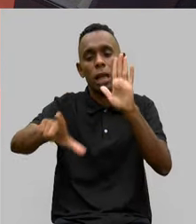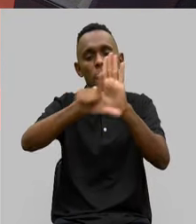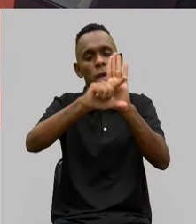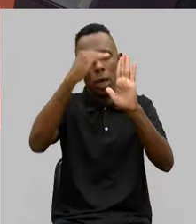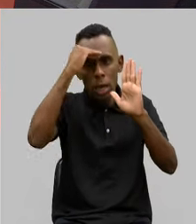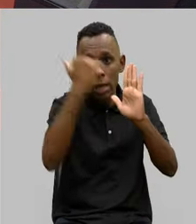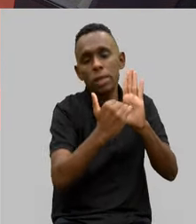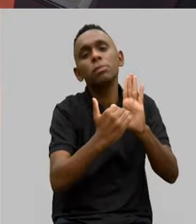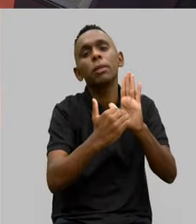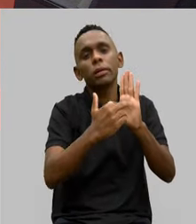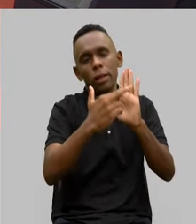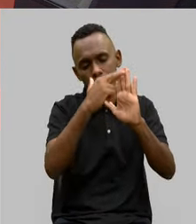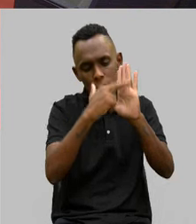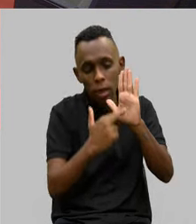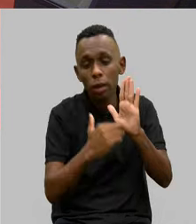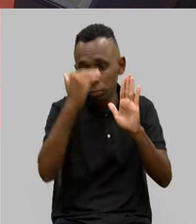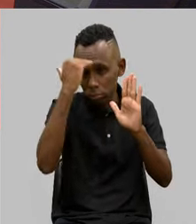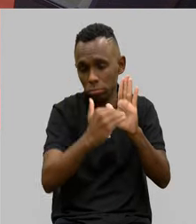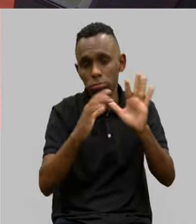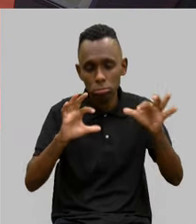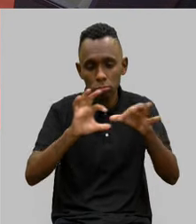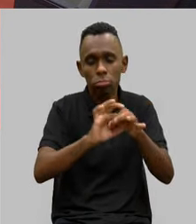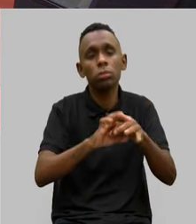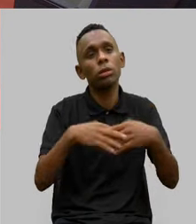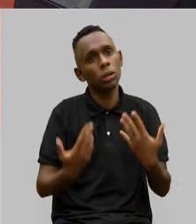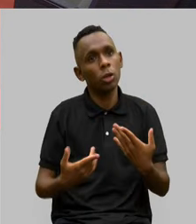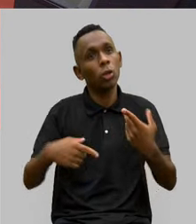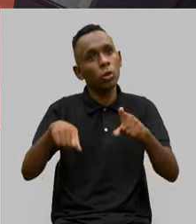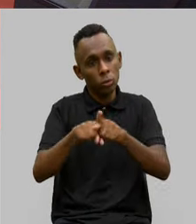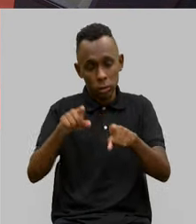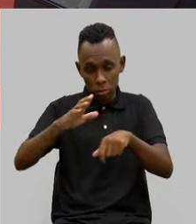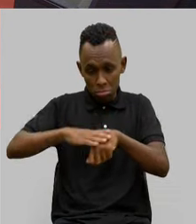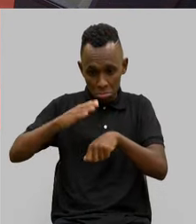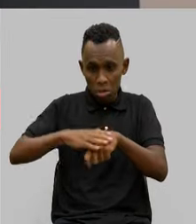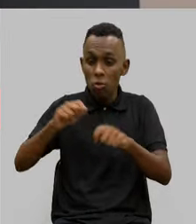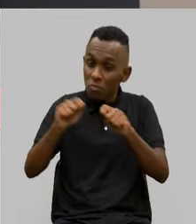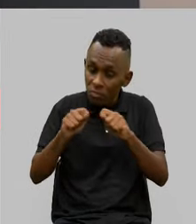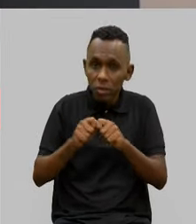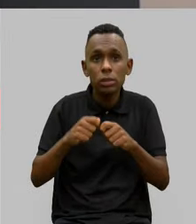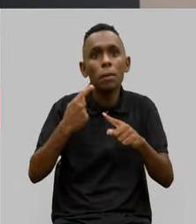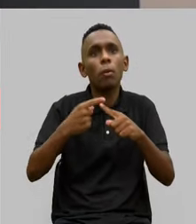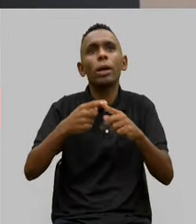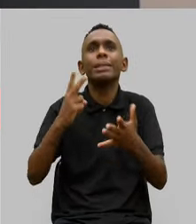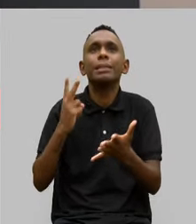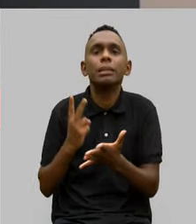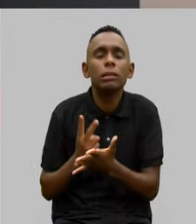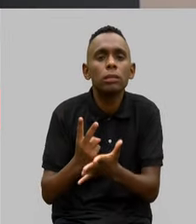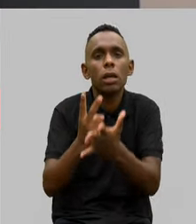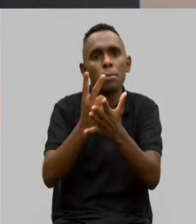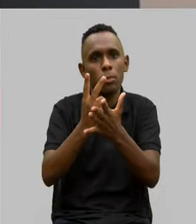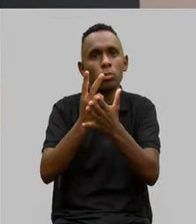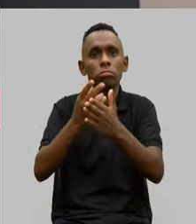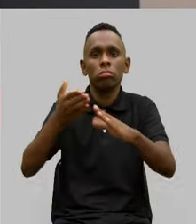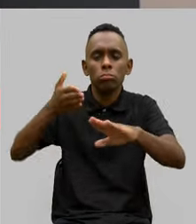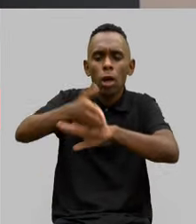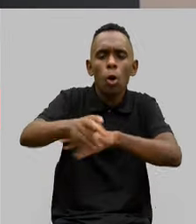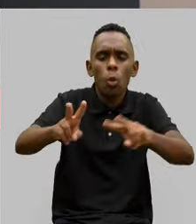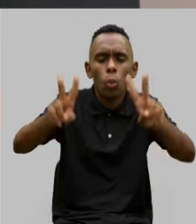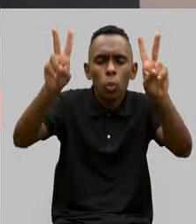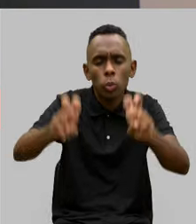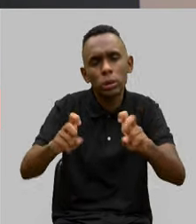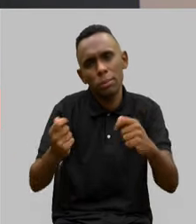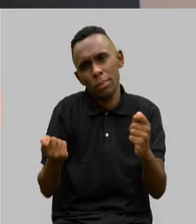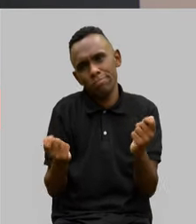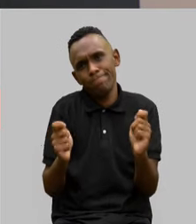pode ficar tranquilo em relação a isso e até tomei essa Providência porque todas as vezes que a gente entra em algum assunto que